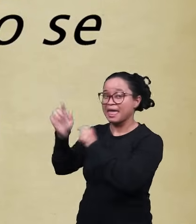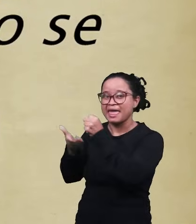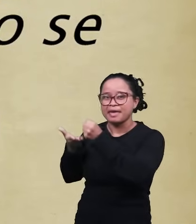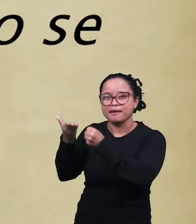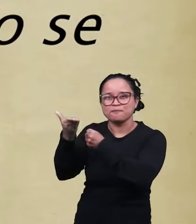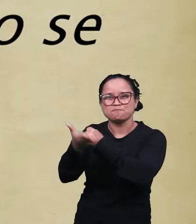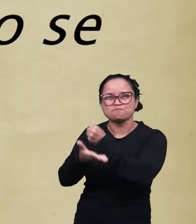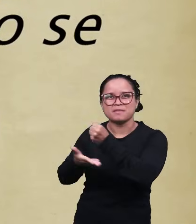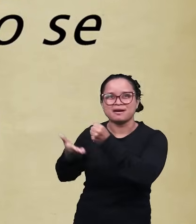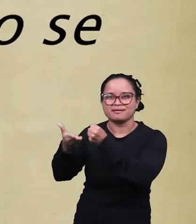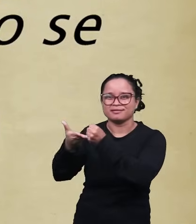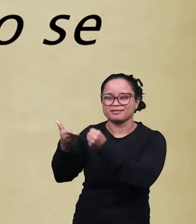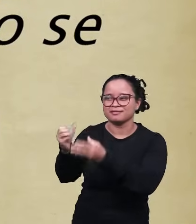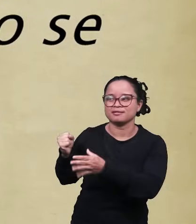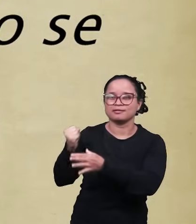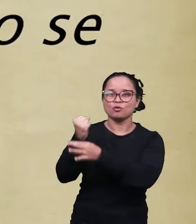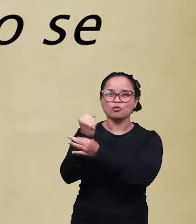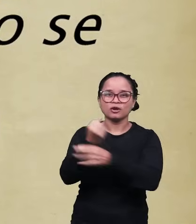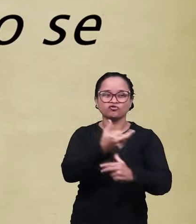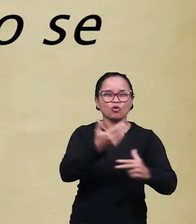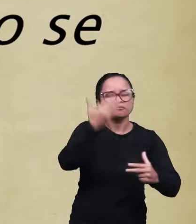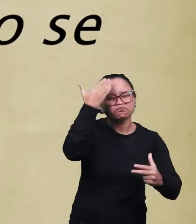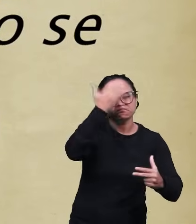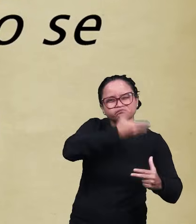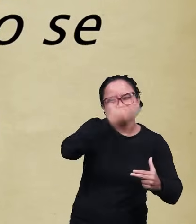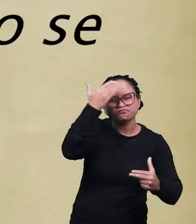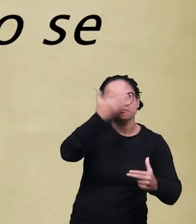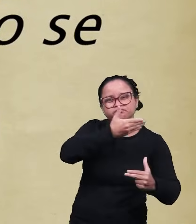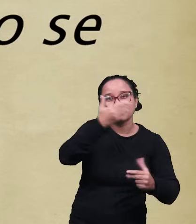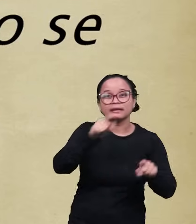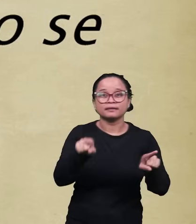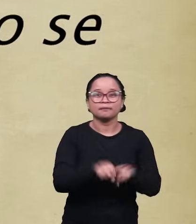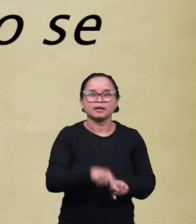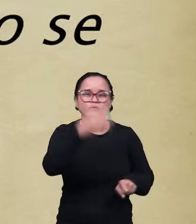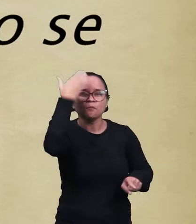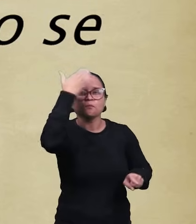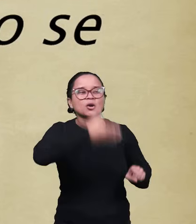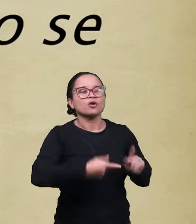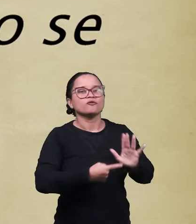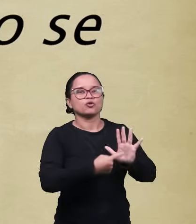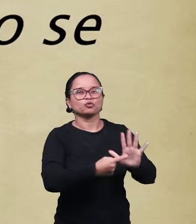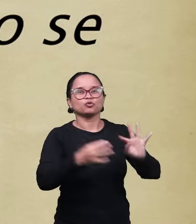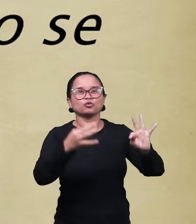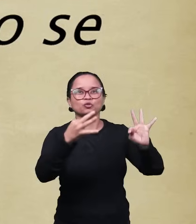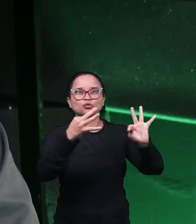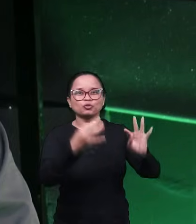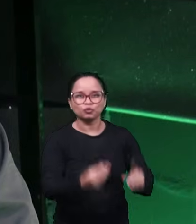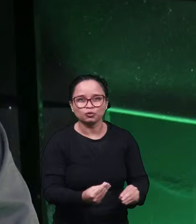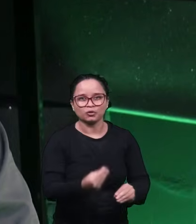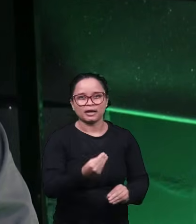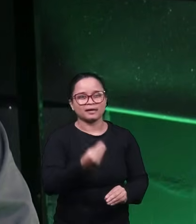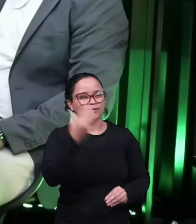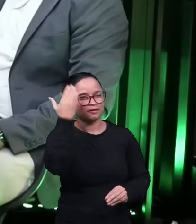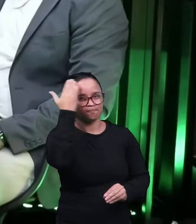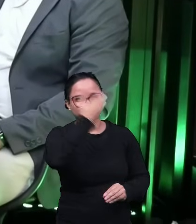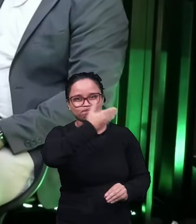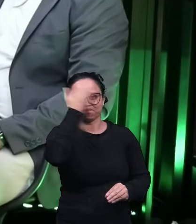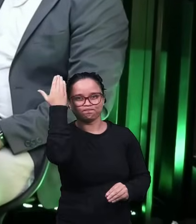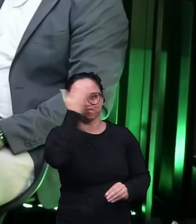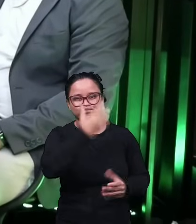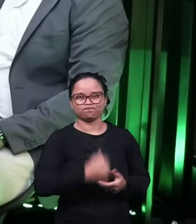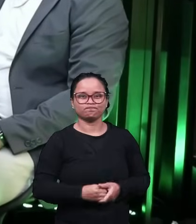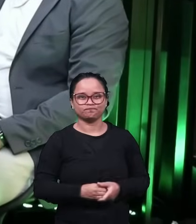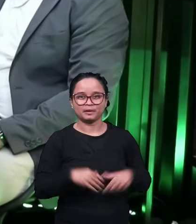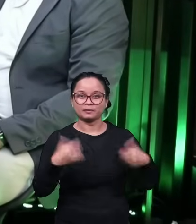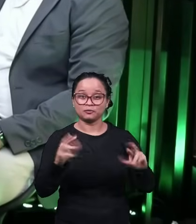das coisas que se esperam e a prova das coisas que não se veem. Isso está muito relacionado com Abraão, né? Sim, sim.